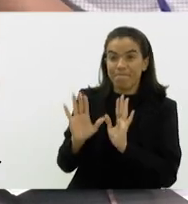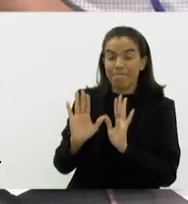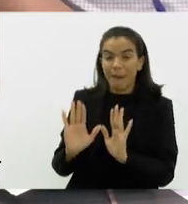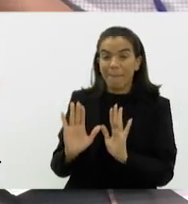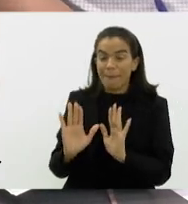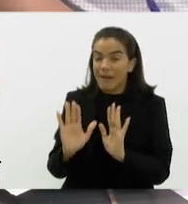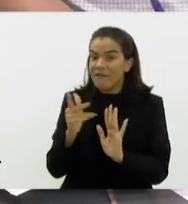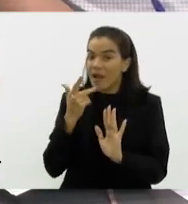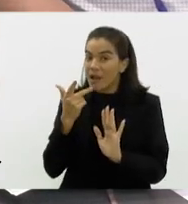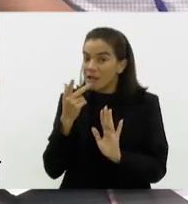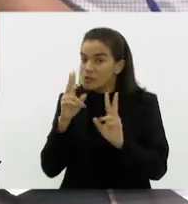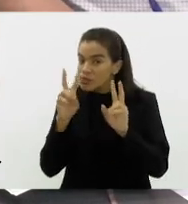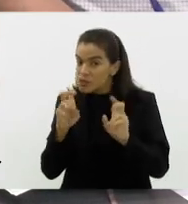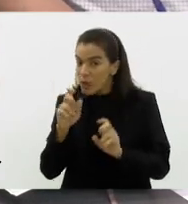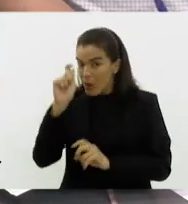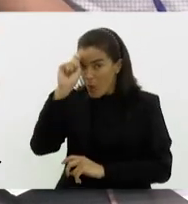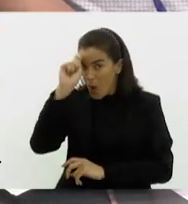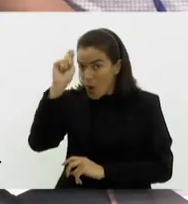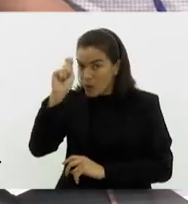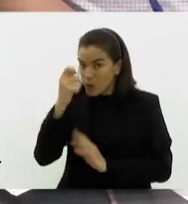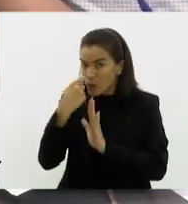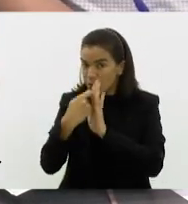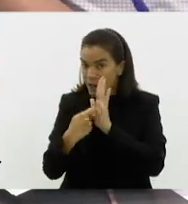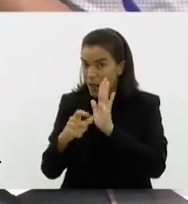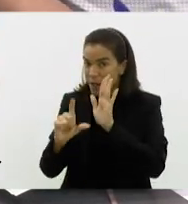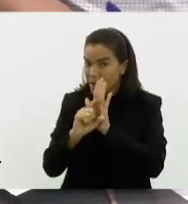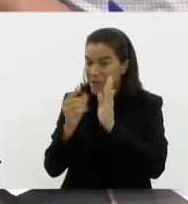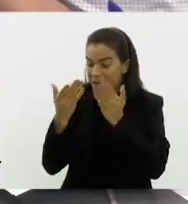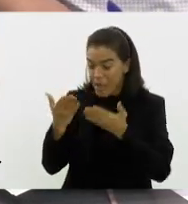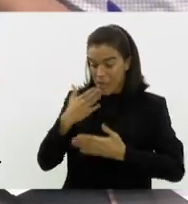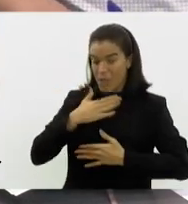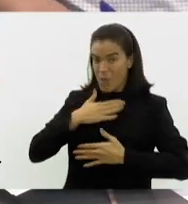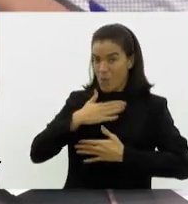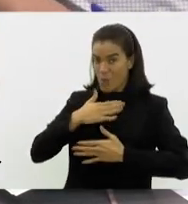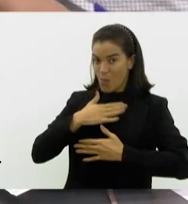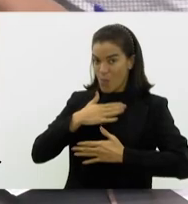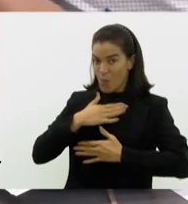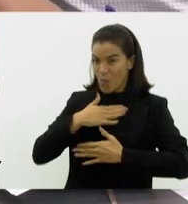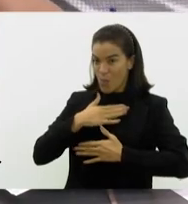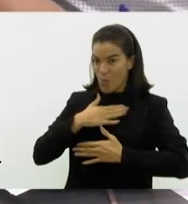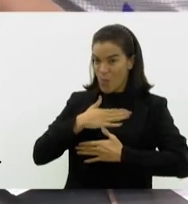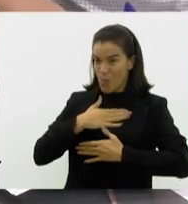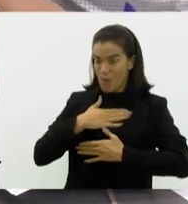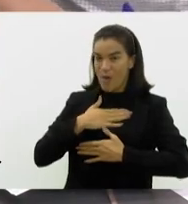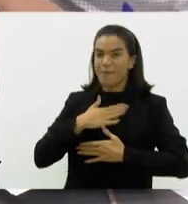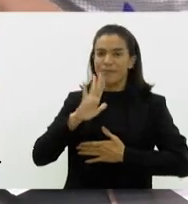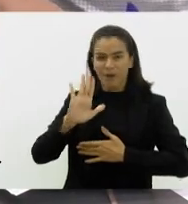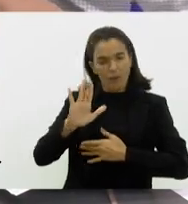que o malfadado autor da lei da vistoria é esse que vos fala, mas, depois de algum dia... O intuito de